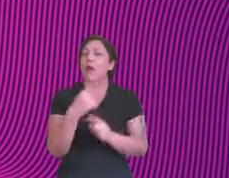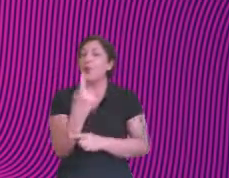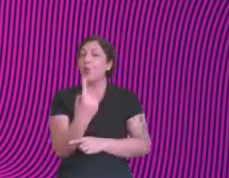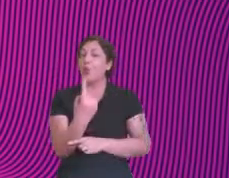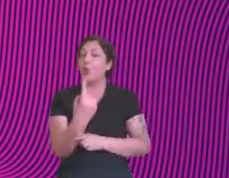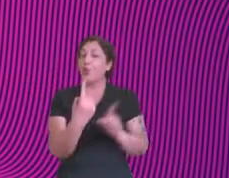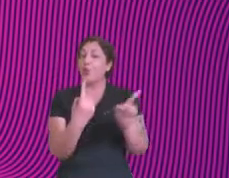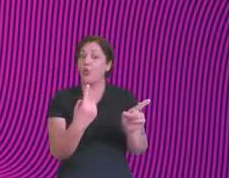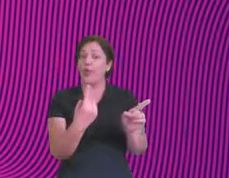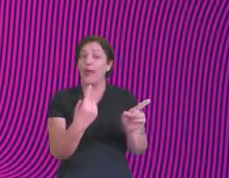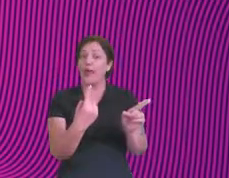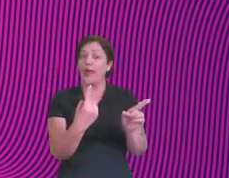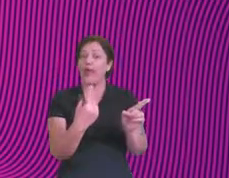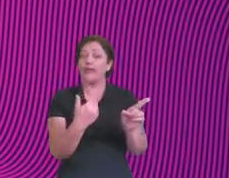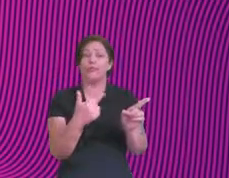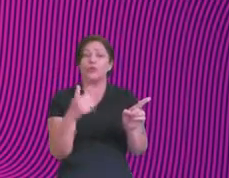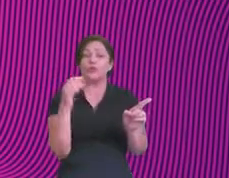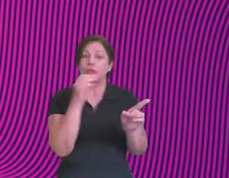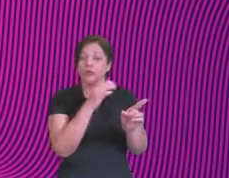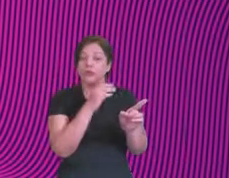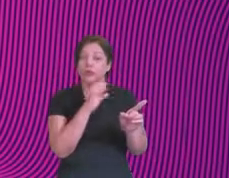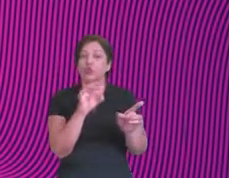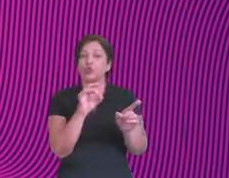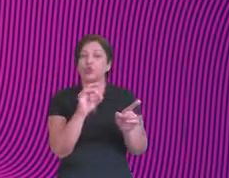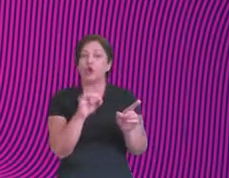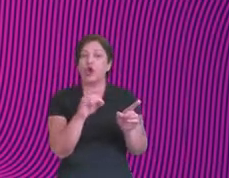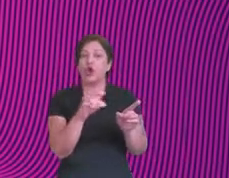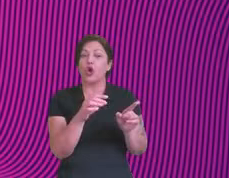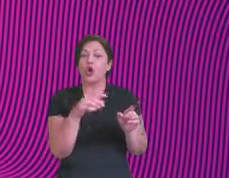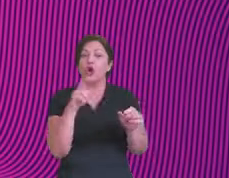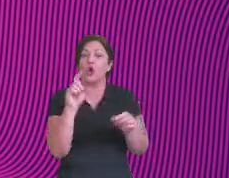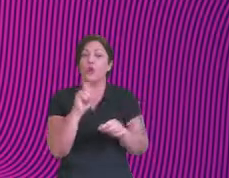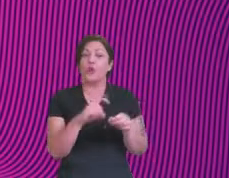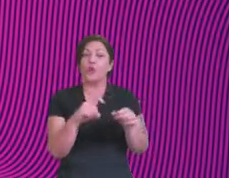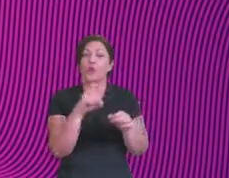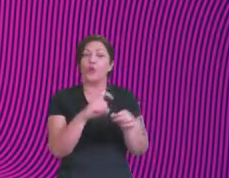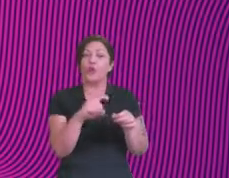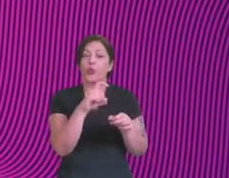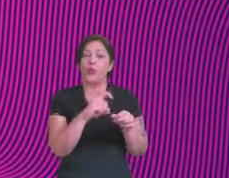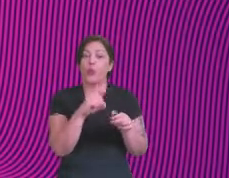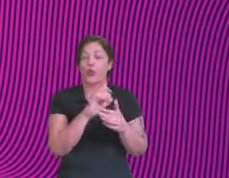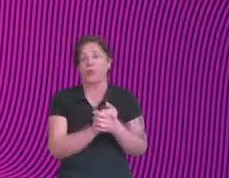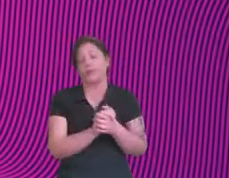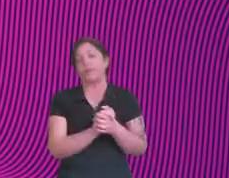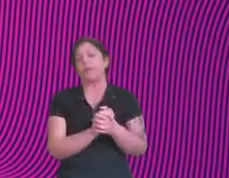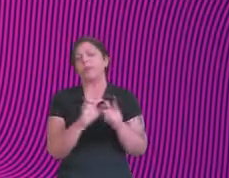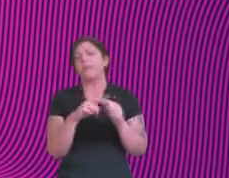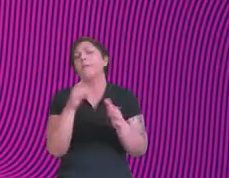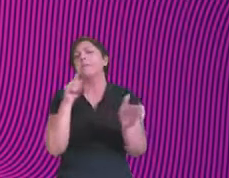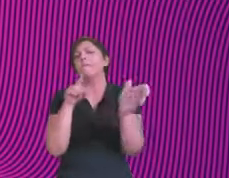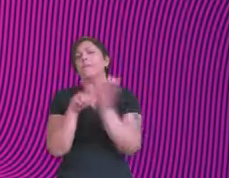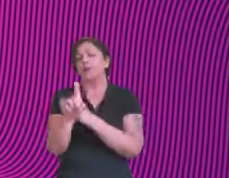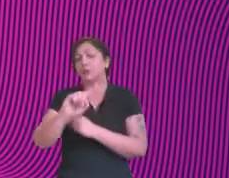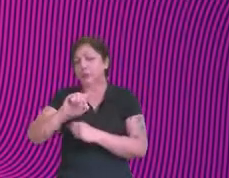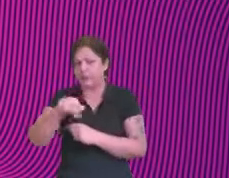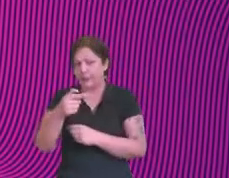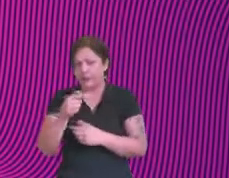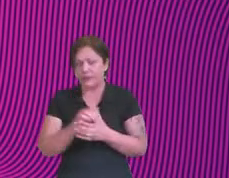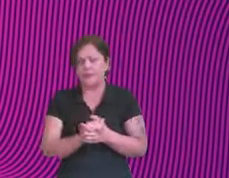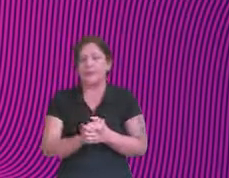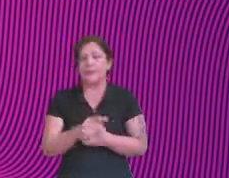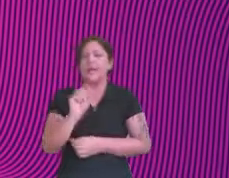a pressurização do aerosol da quimioterapia. E aí ele faz uma pergunta que é exatamente essa. O que